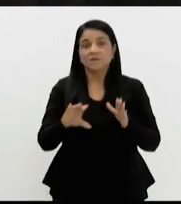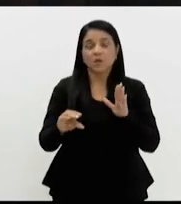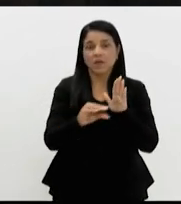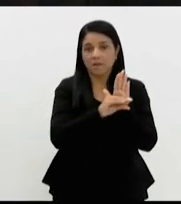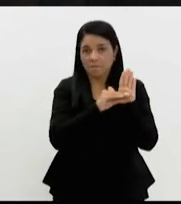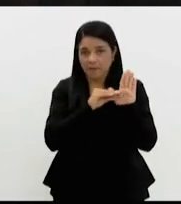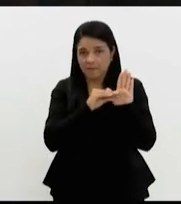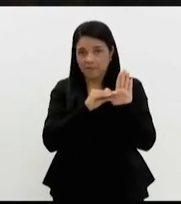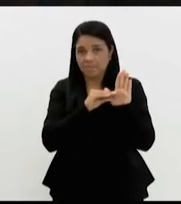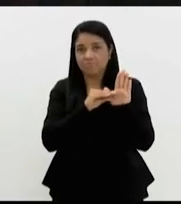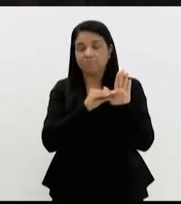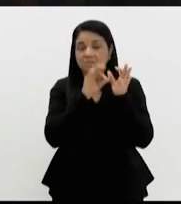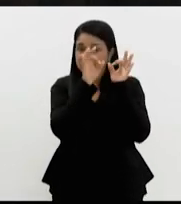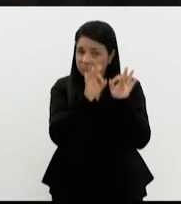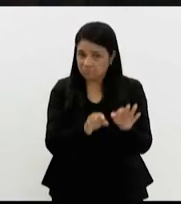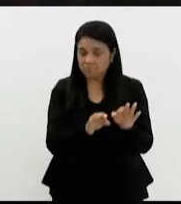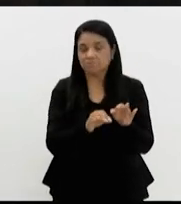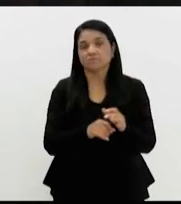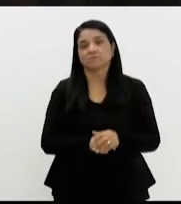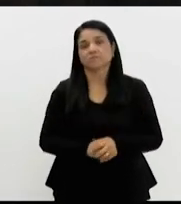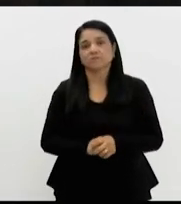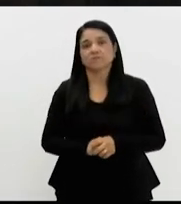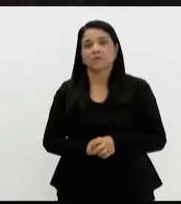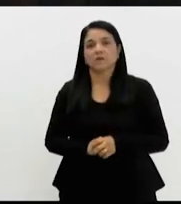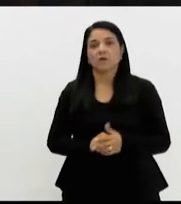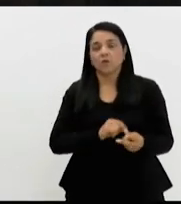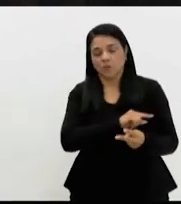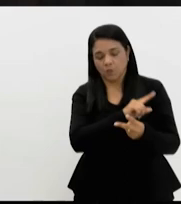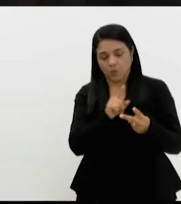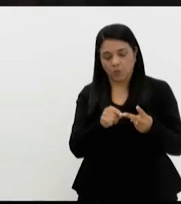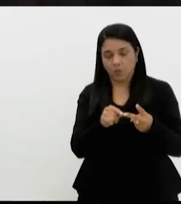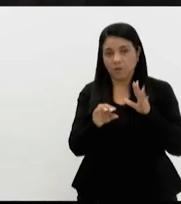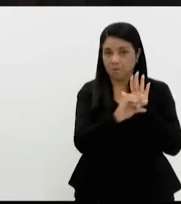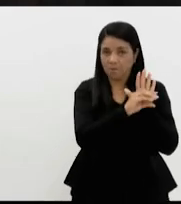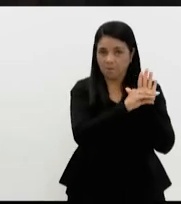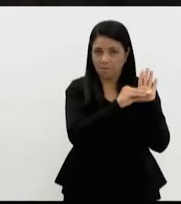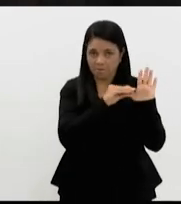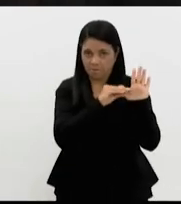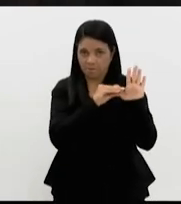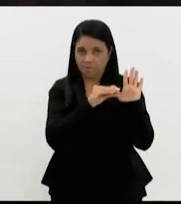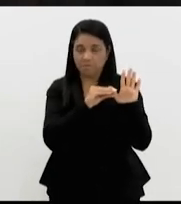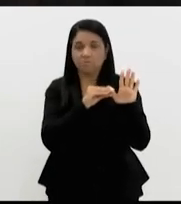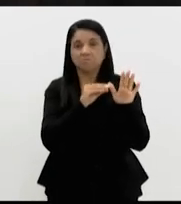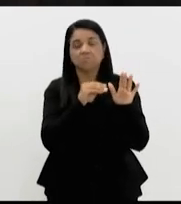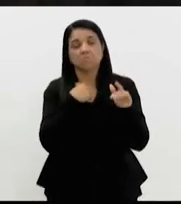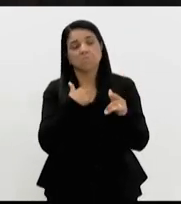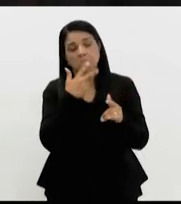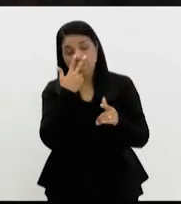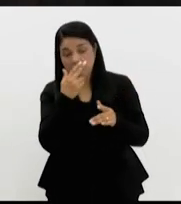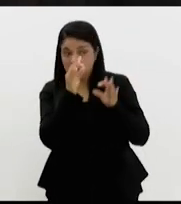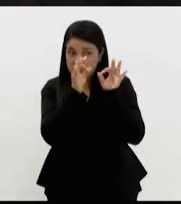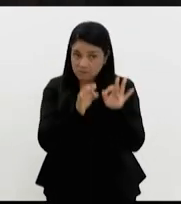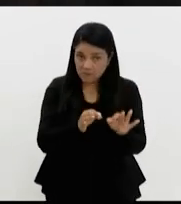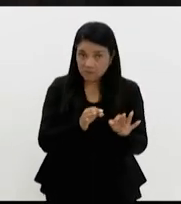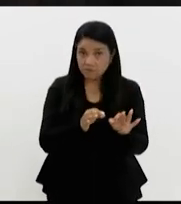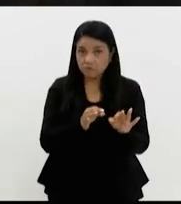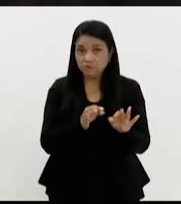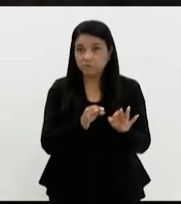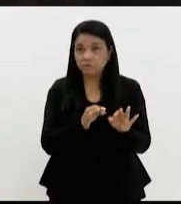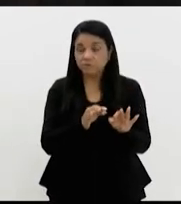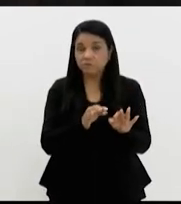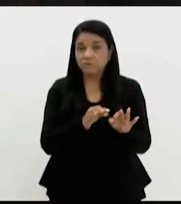correta. Tem outra emenda que me parece também correta, emenda